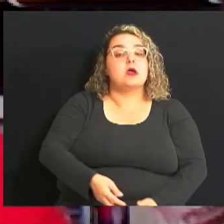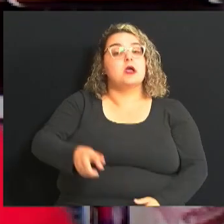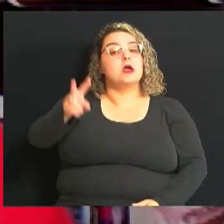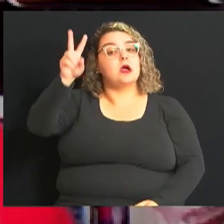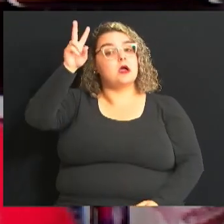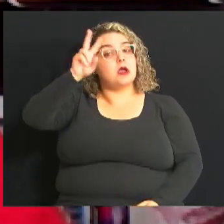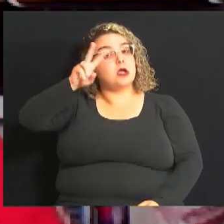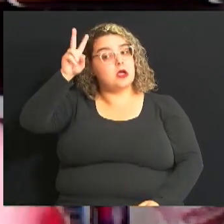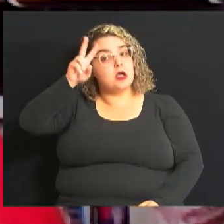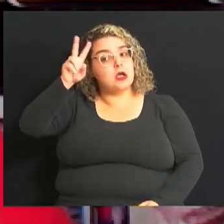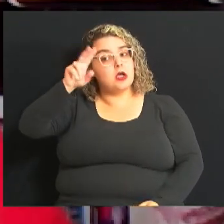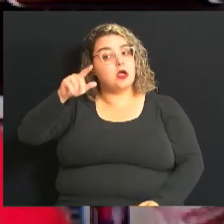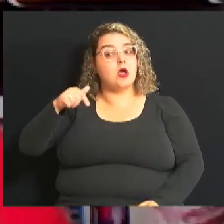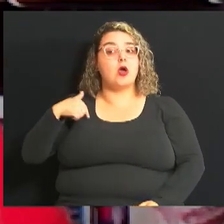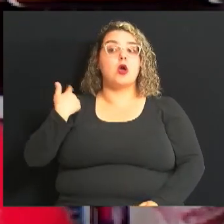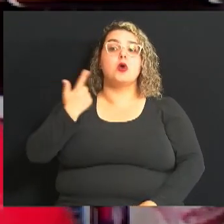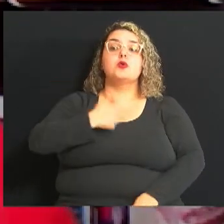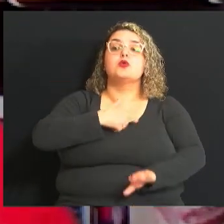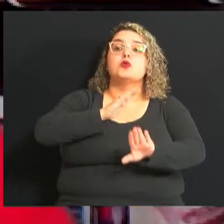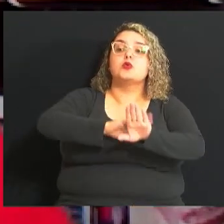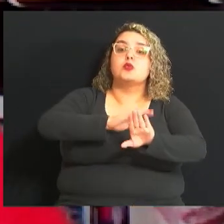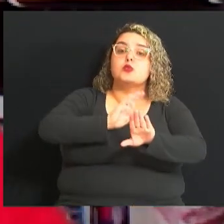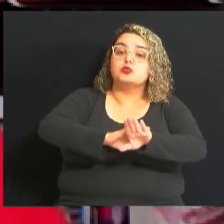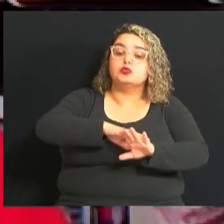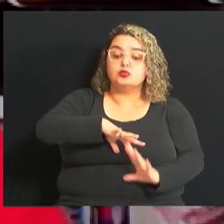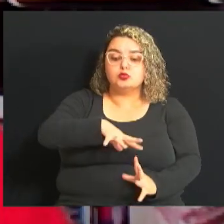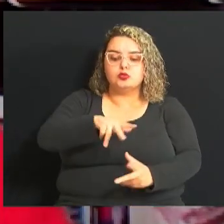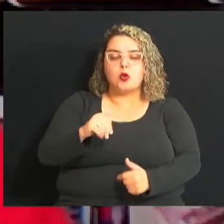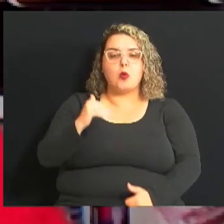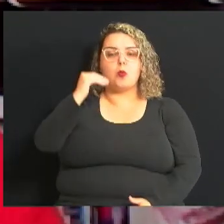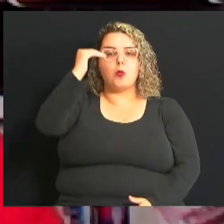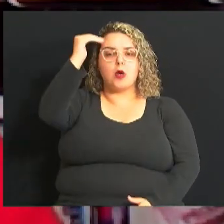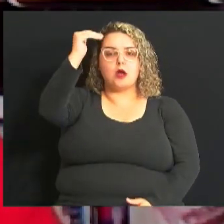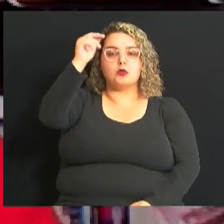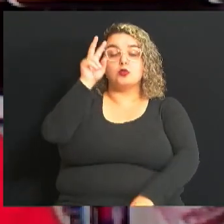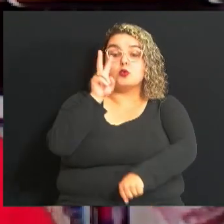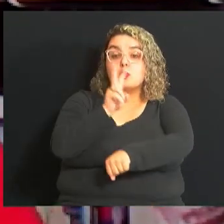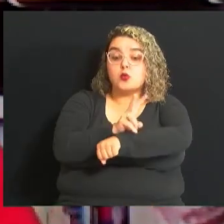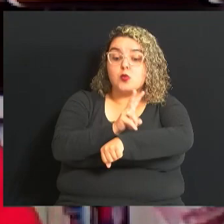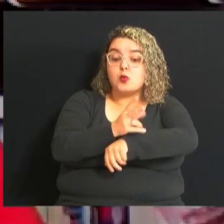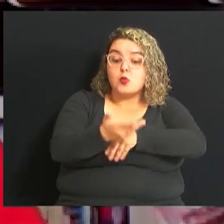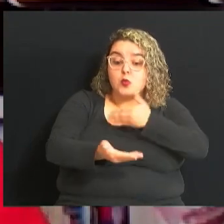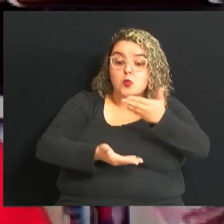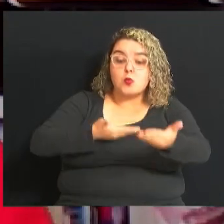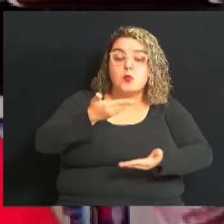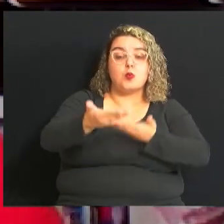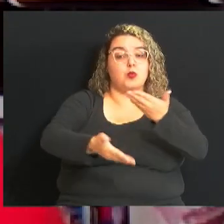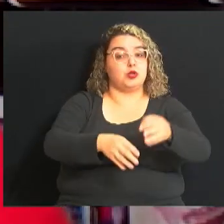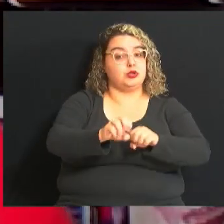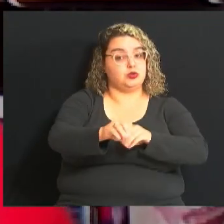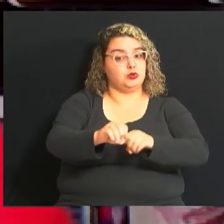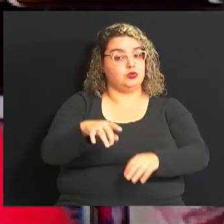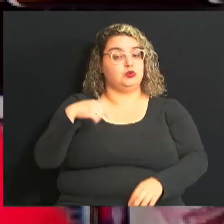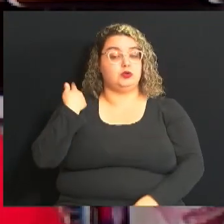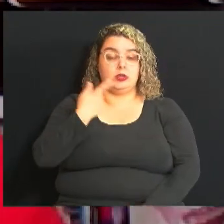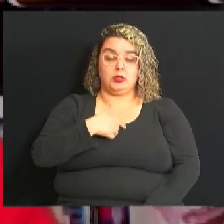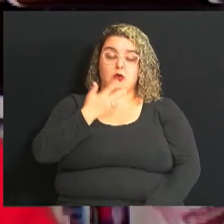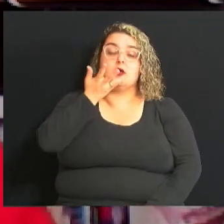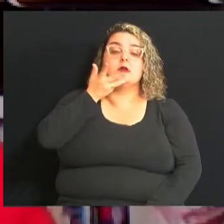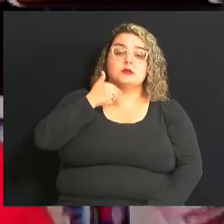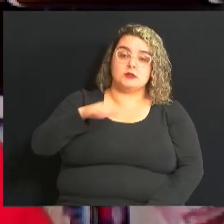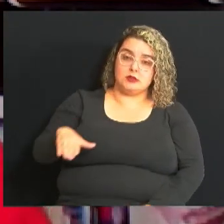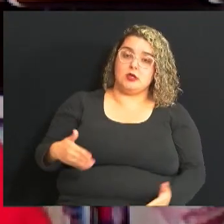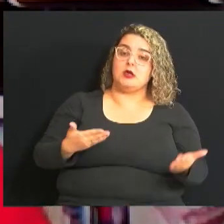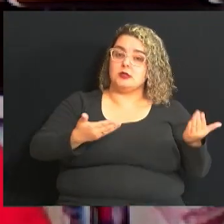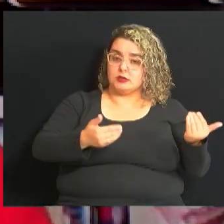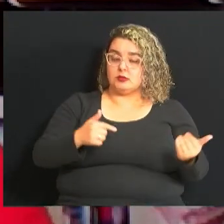é nossa função do mundo adulto o cuidado com a educação das nossas crianças e jovens. É